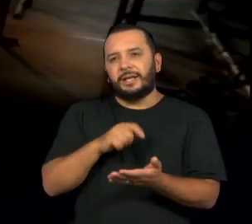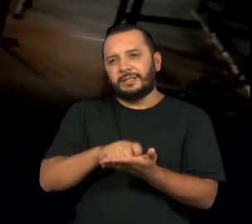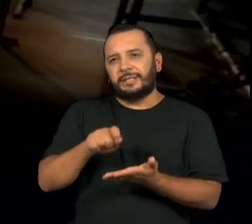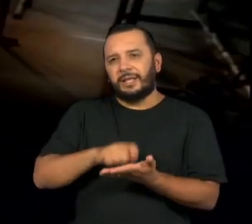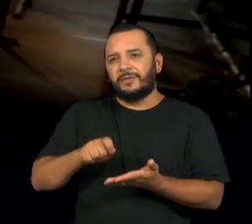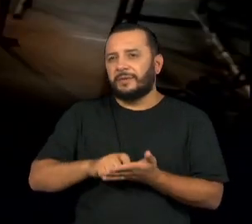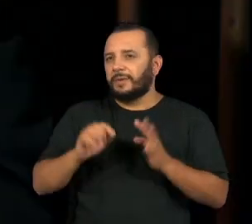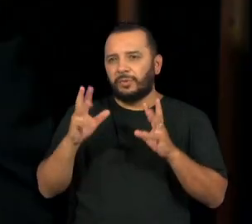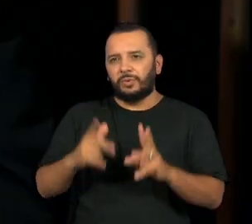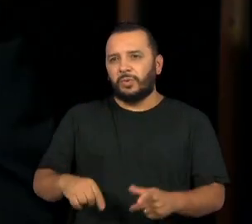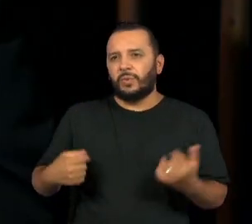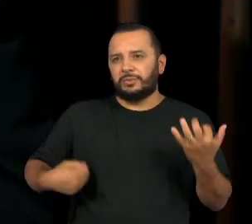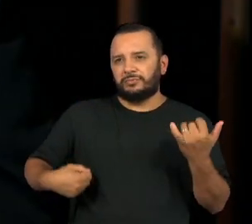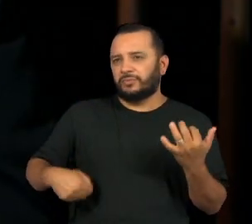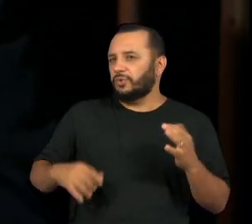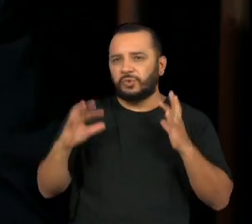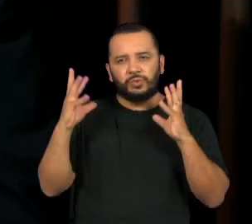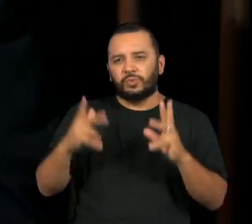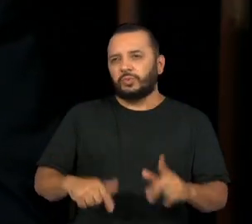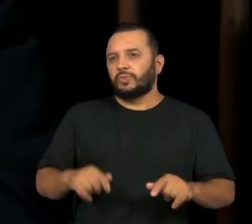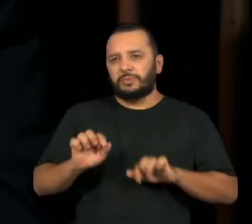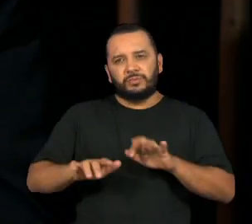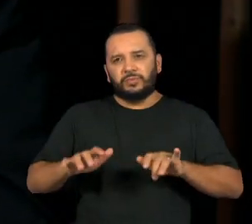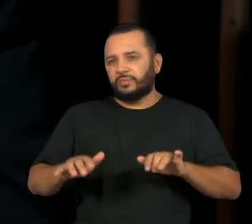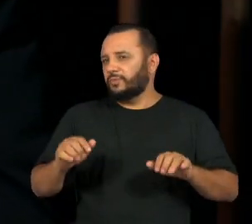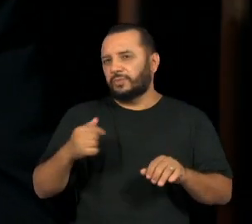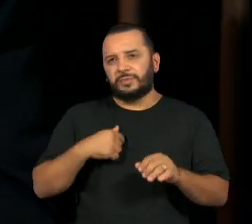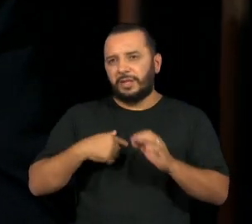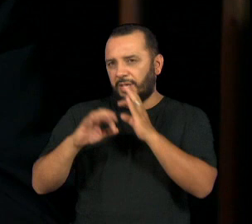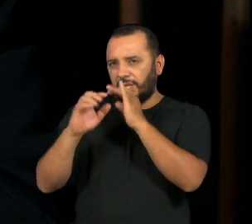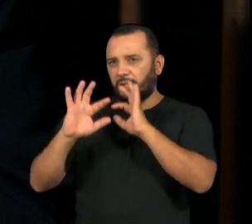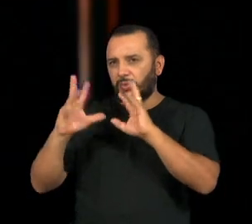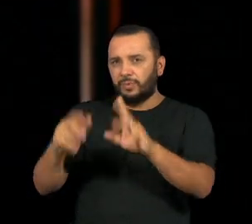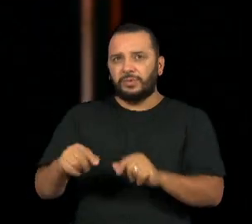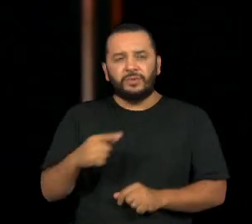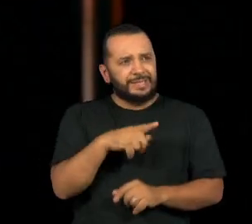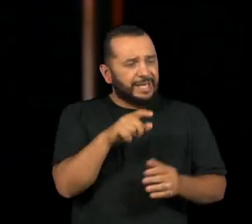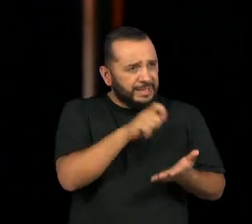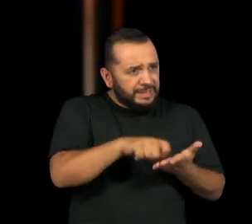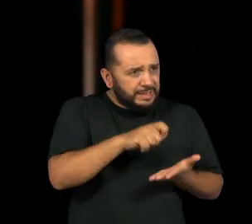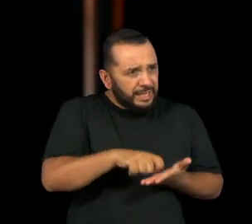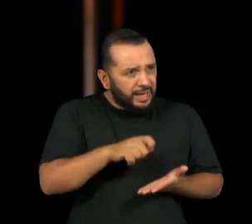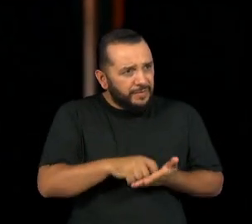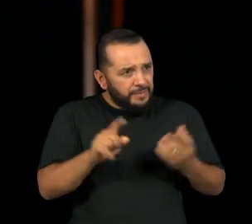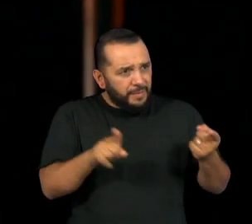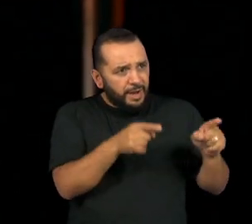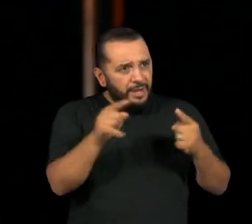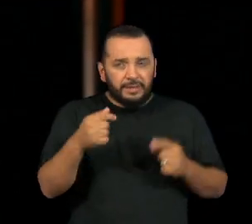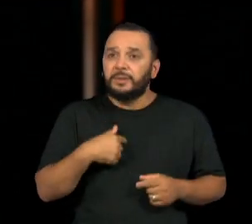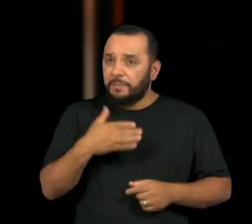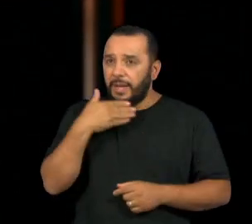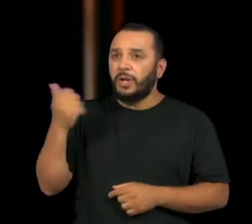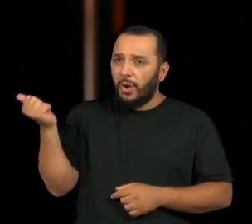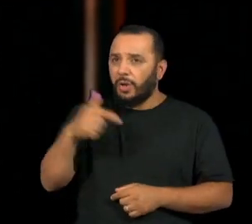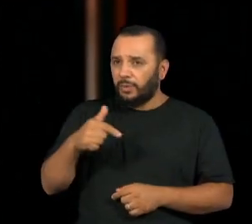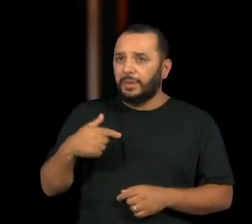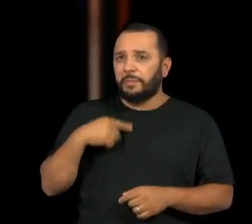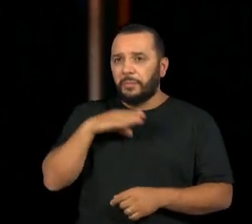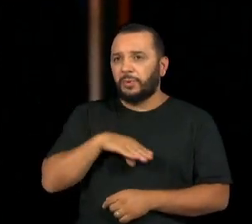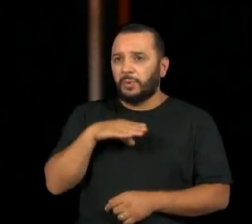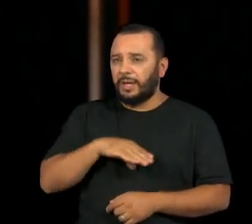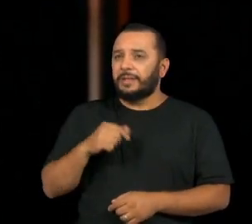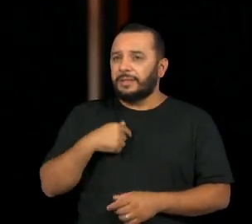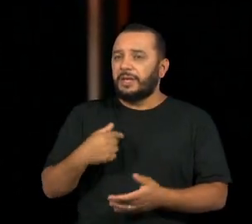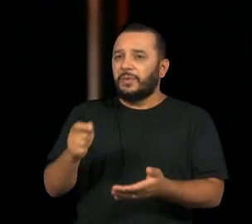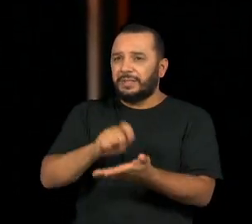conheço todos os instrumentos e escrevo para todos. Assim, escreve maestro, melhor que português. Porque